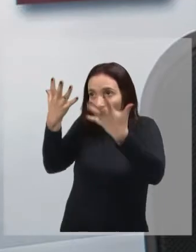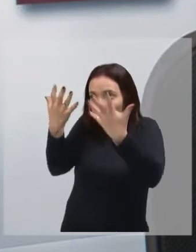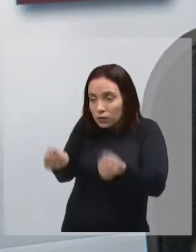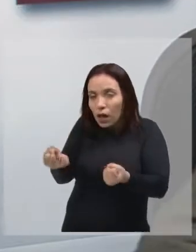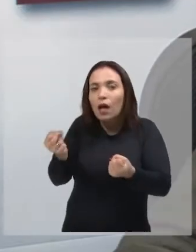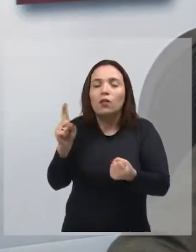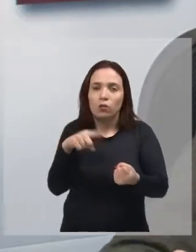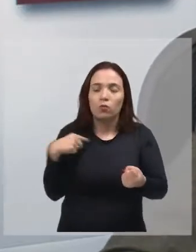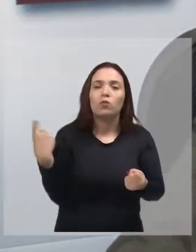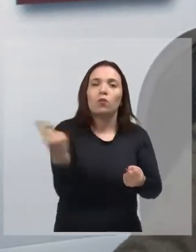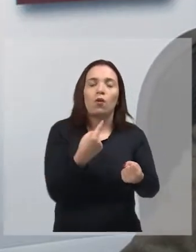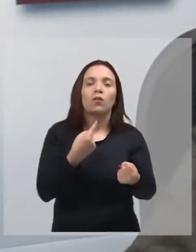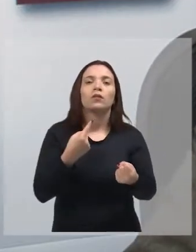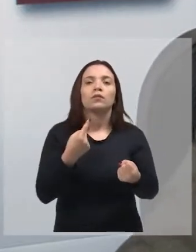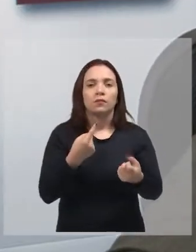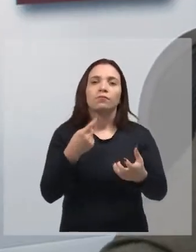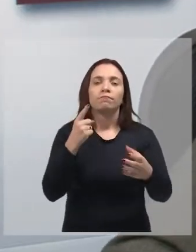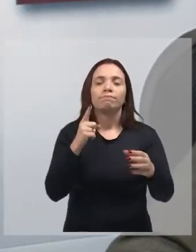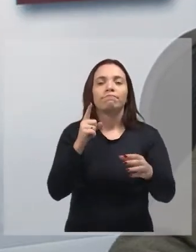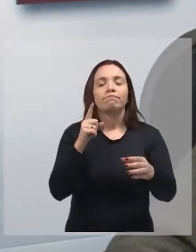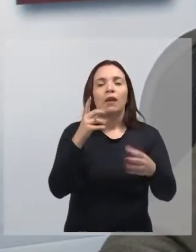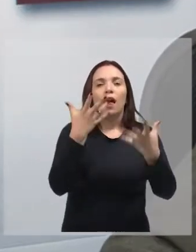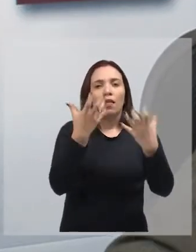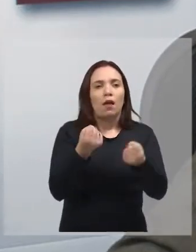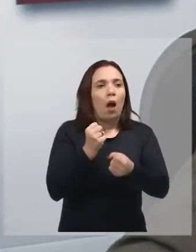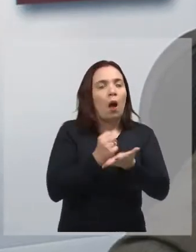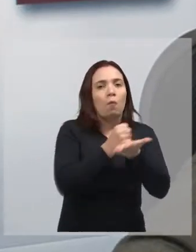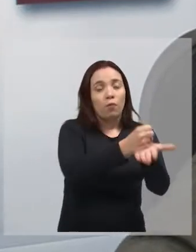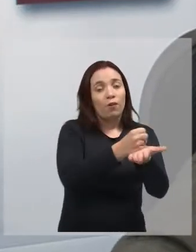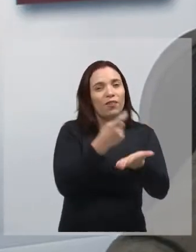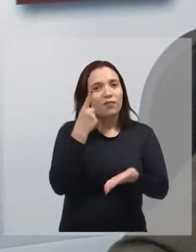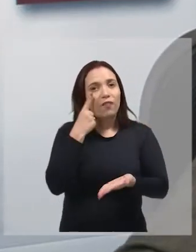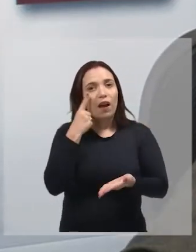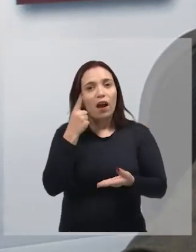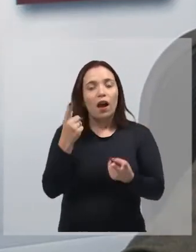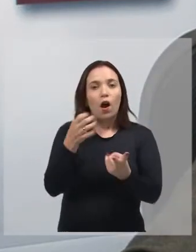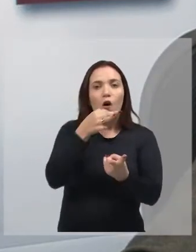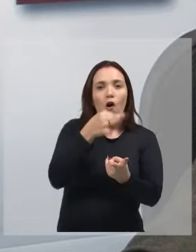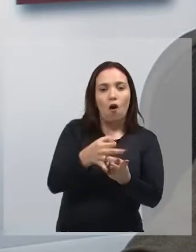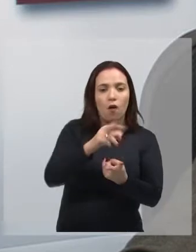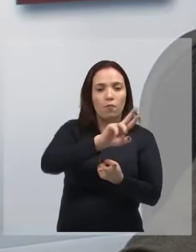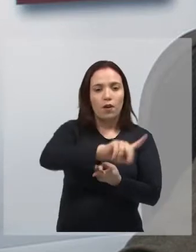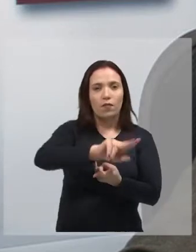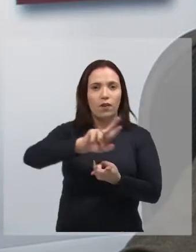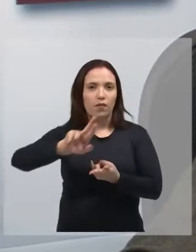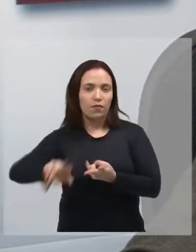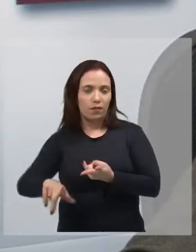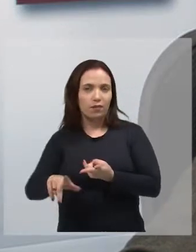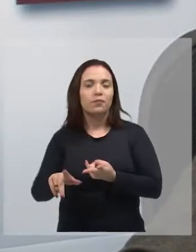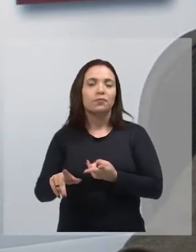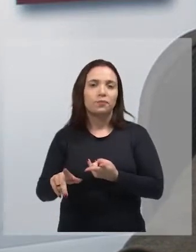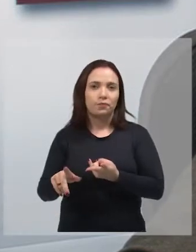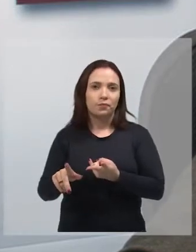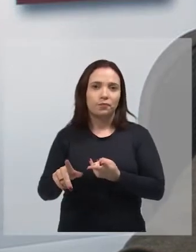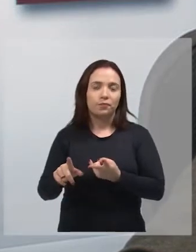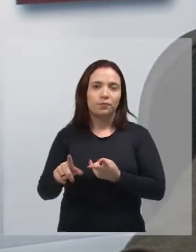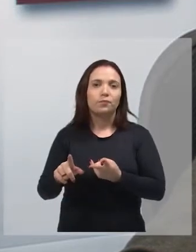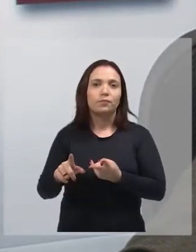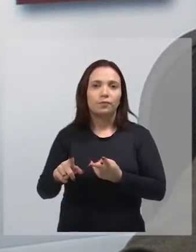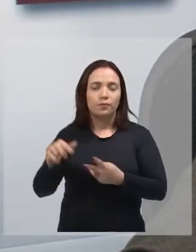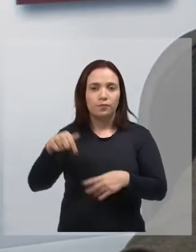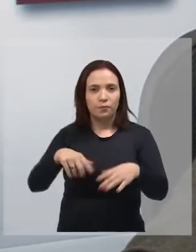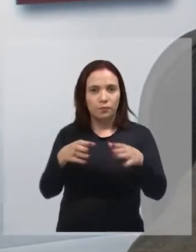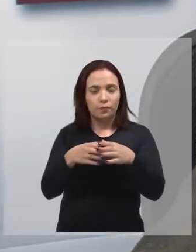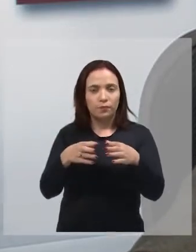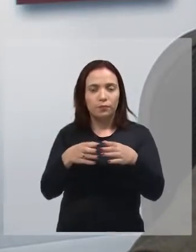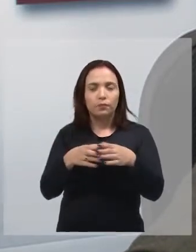nosso apoio. Quer dizer, você já nota que as coisas não estão caminhando nas oposições como a